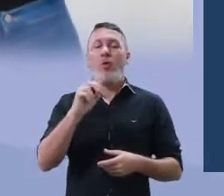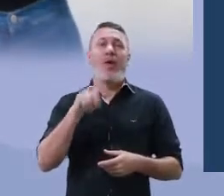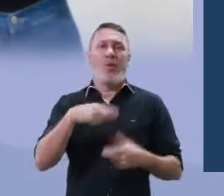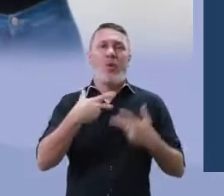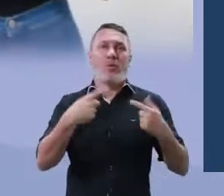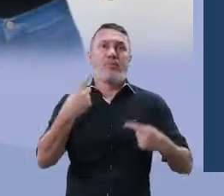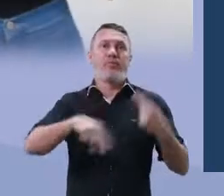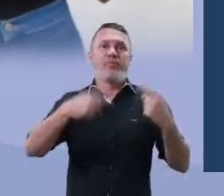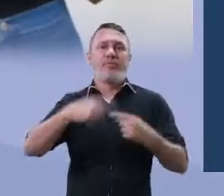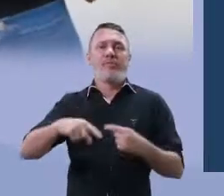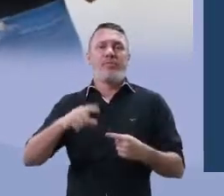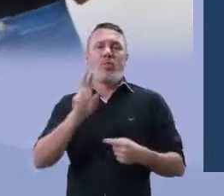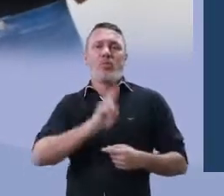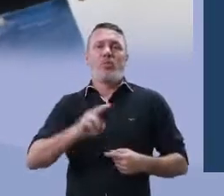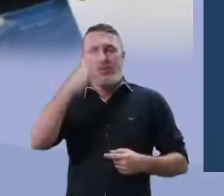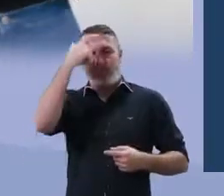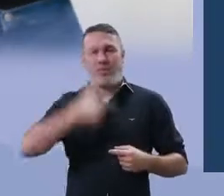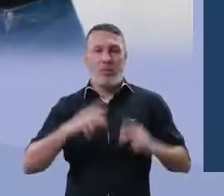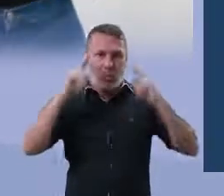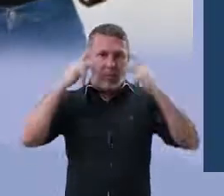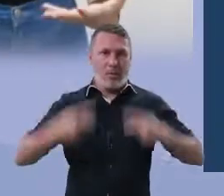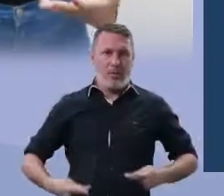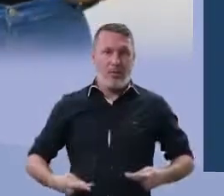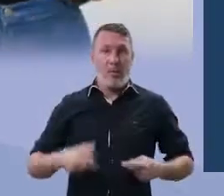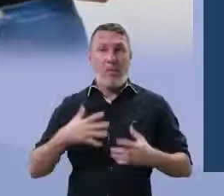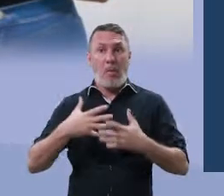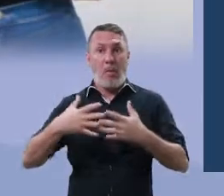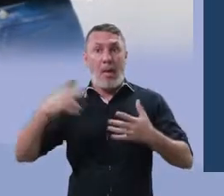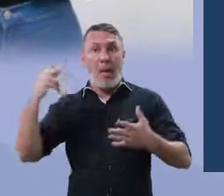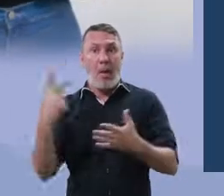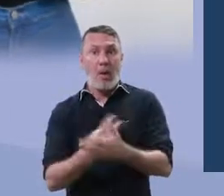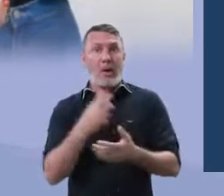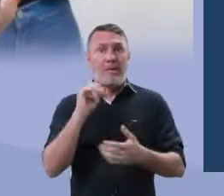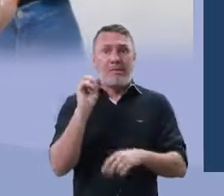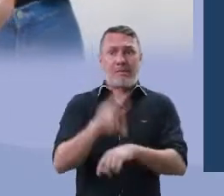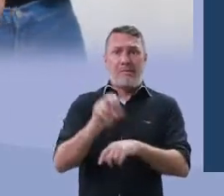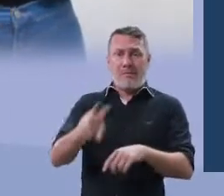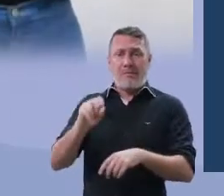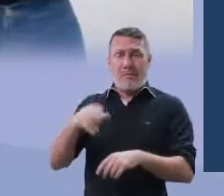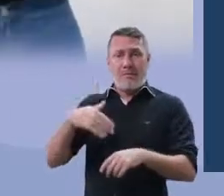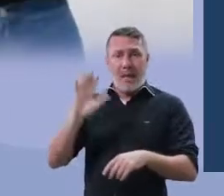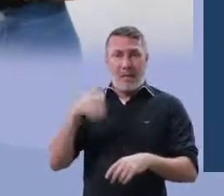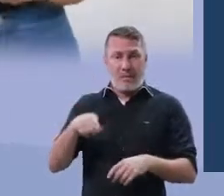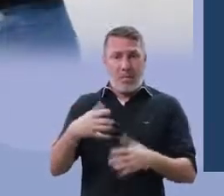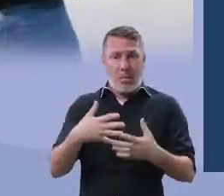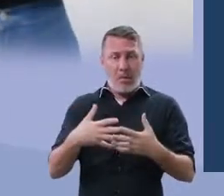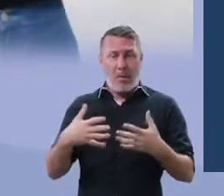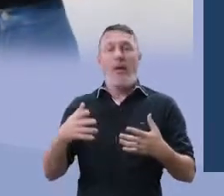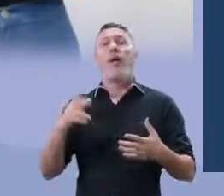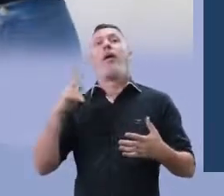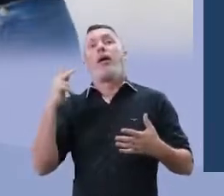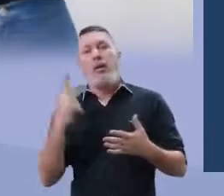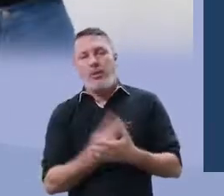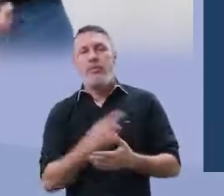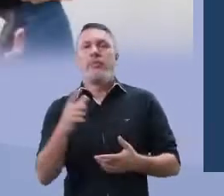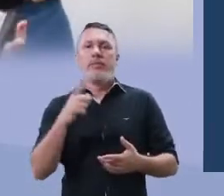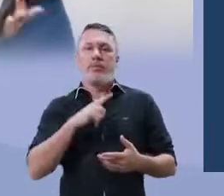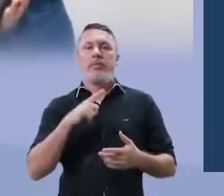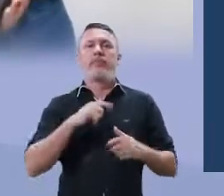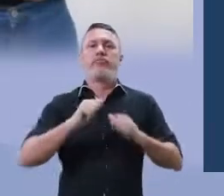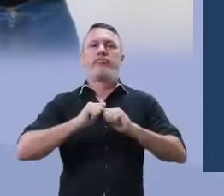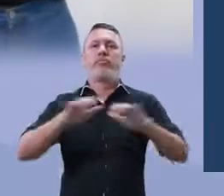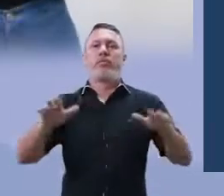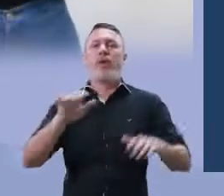de fósforo, então tem uma quantidade muito grande. E aí o que acontece? Quanto mais nutrientes